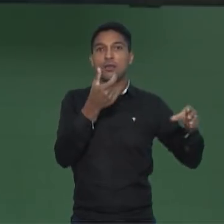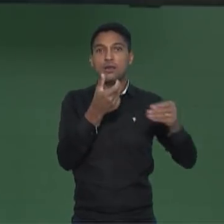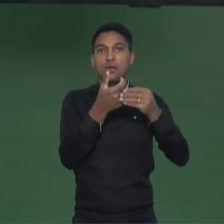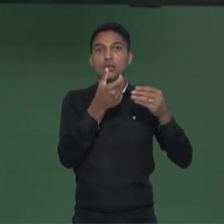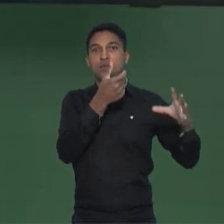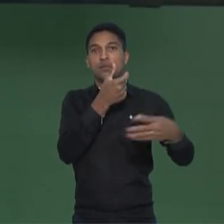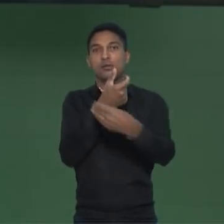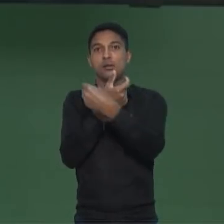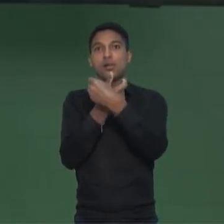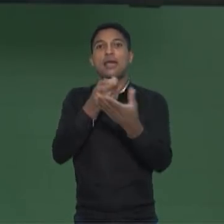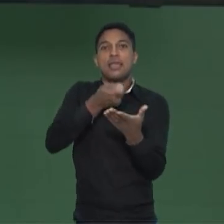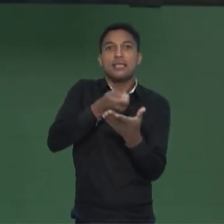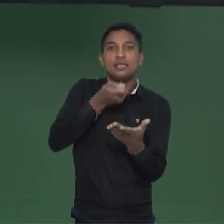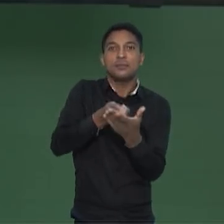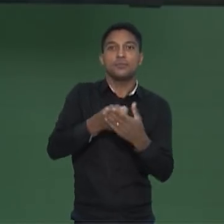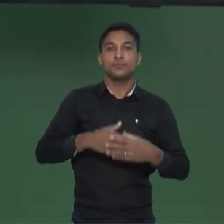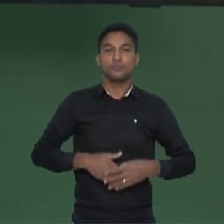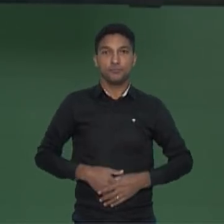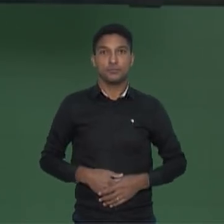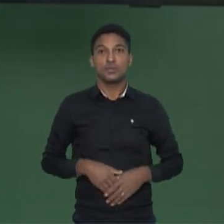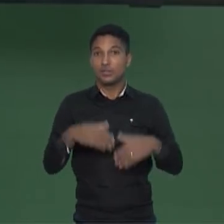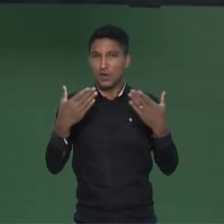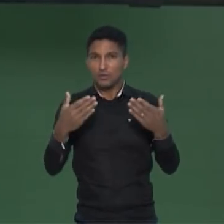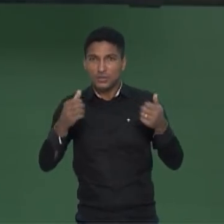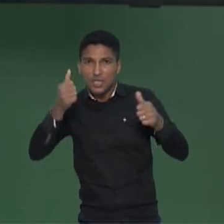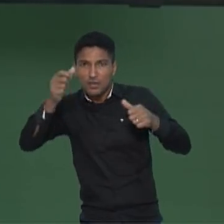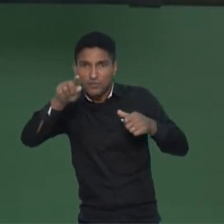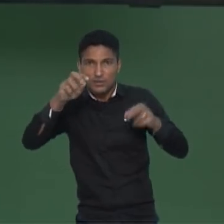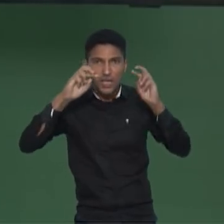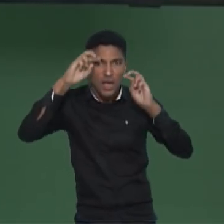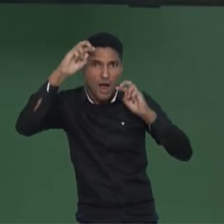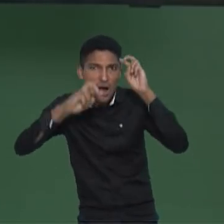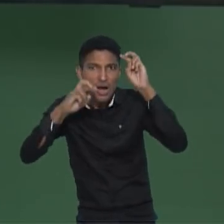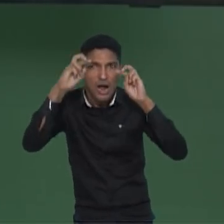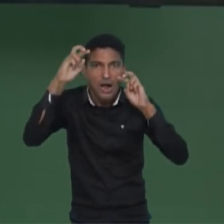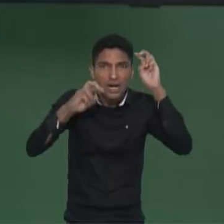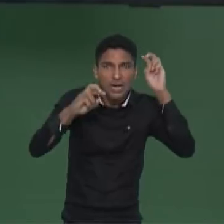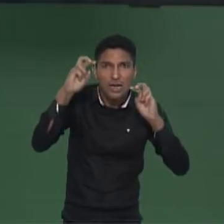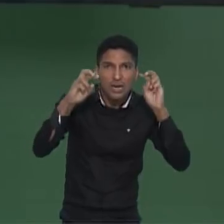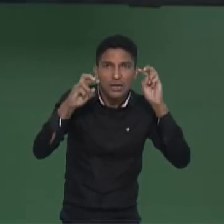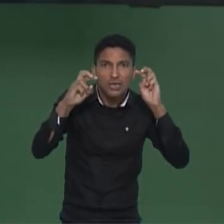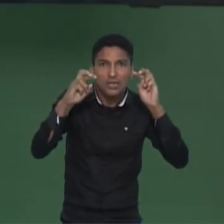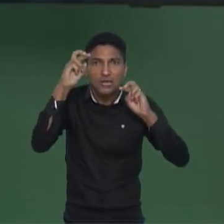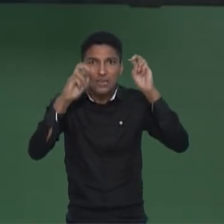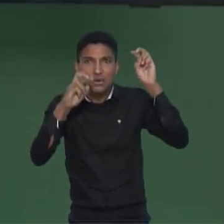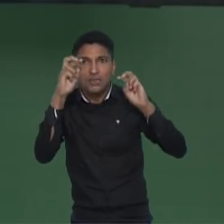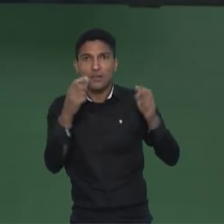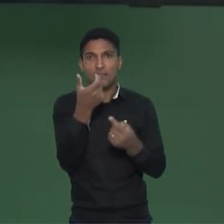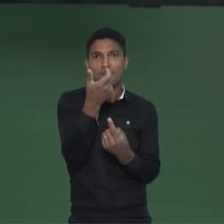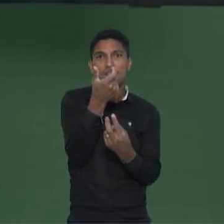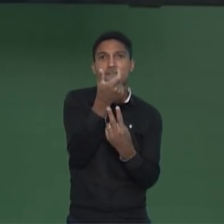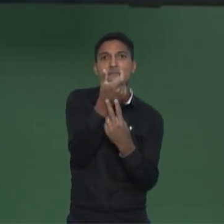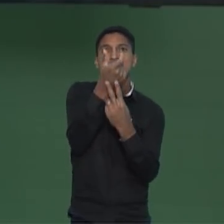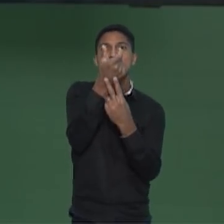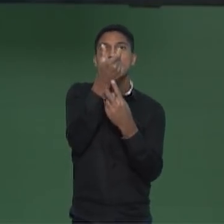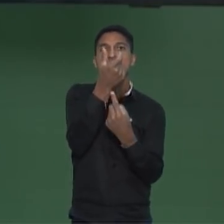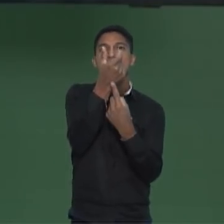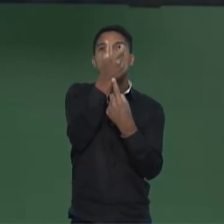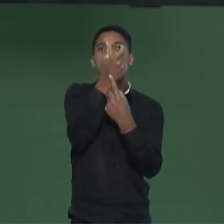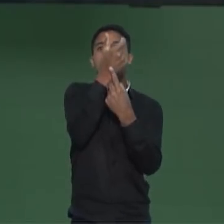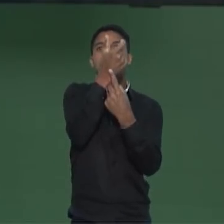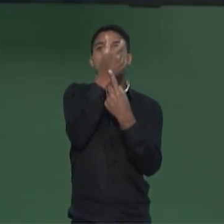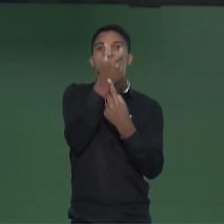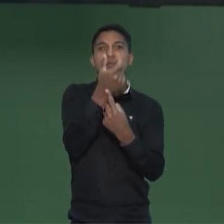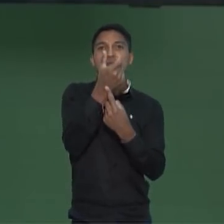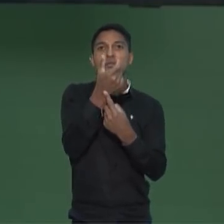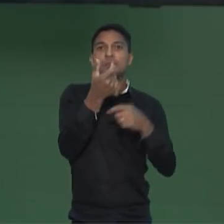Lembrando que, quando nós analisamos a regência de um verbo, nós analisamos o seu complemento, essa